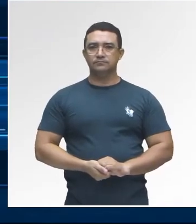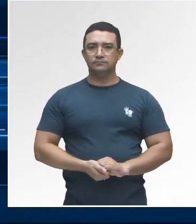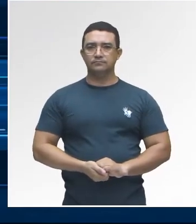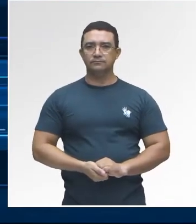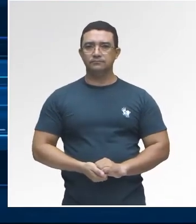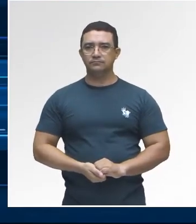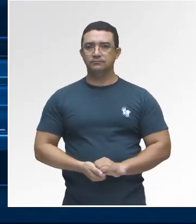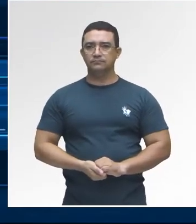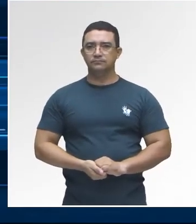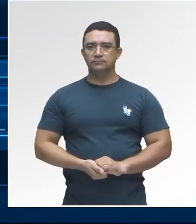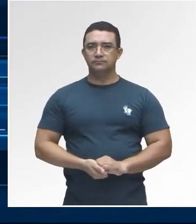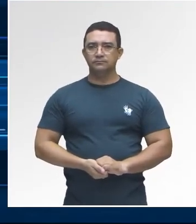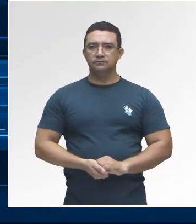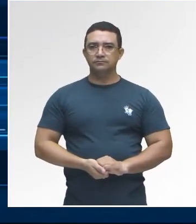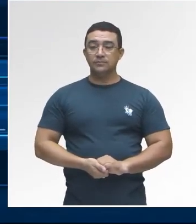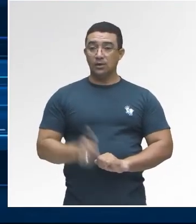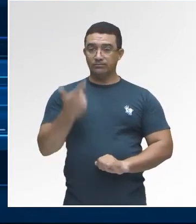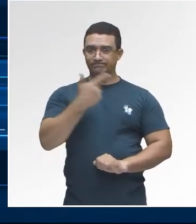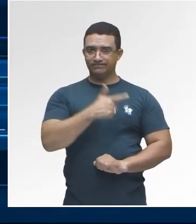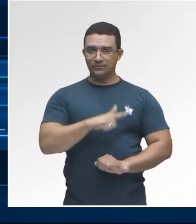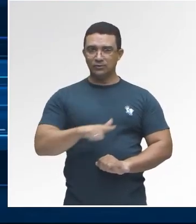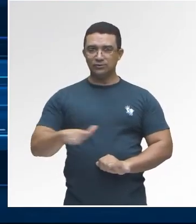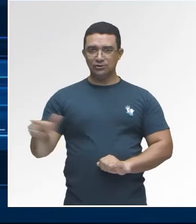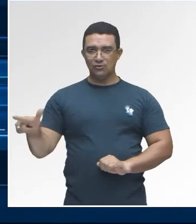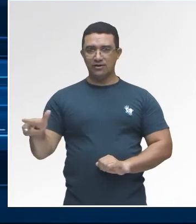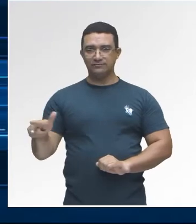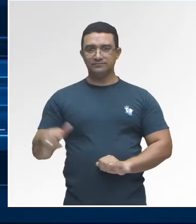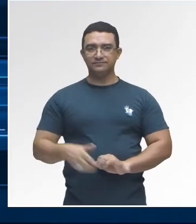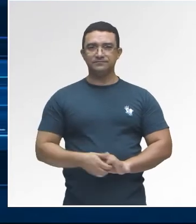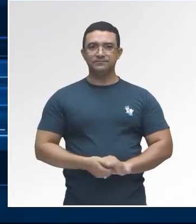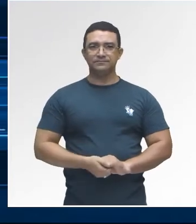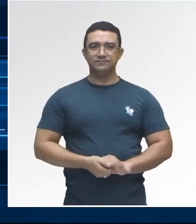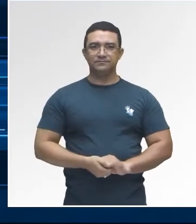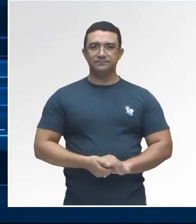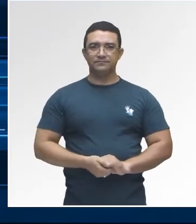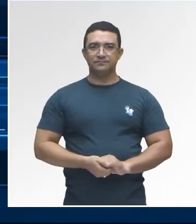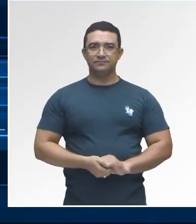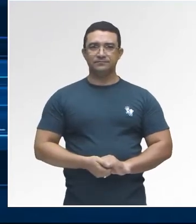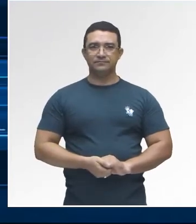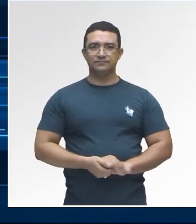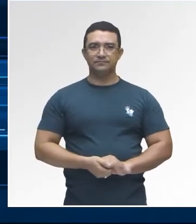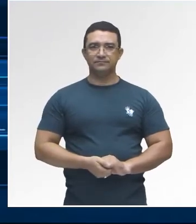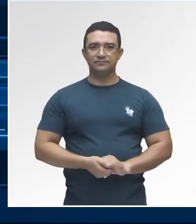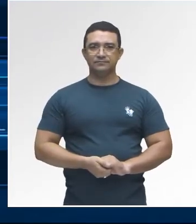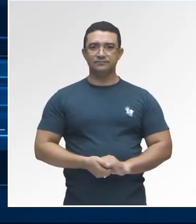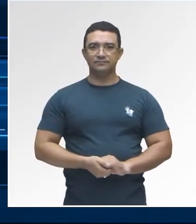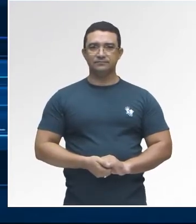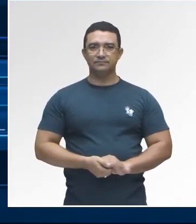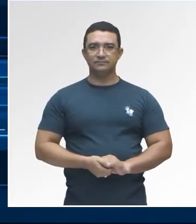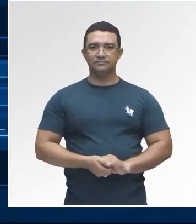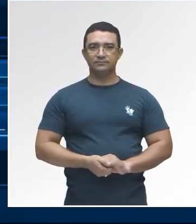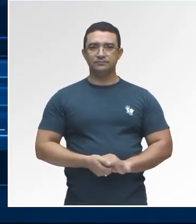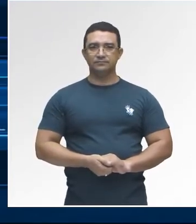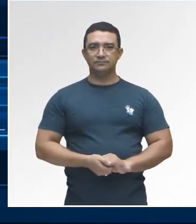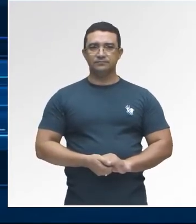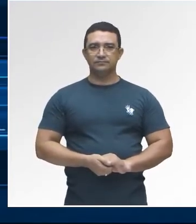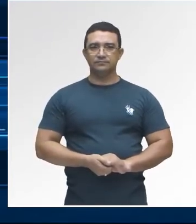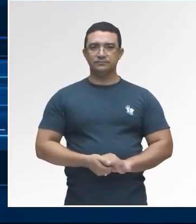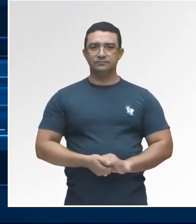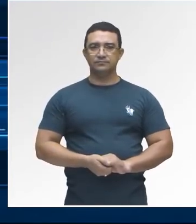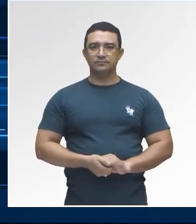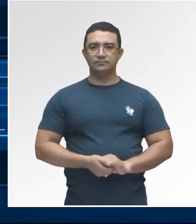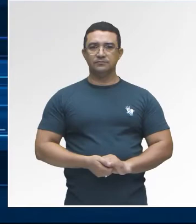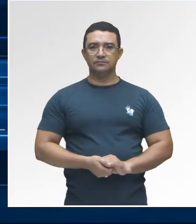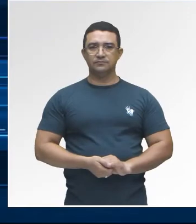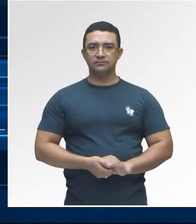technique. Continuando, temos mais sim, vamos dar uma olhada. Então, olha só, making inferences. What do you